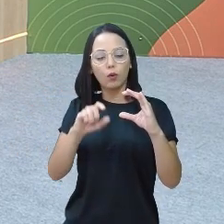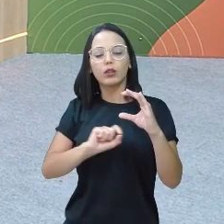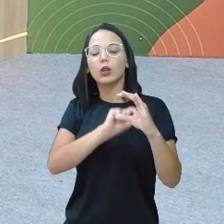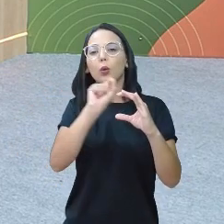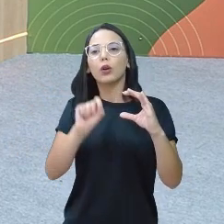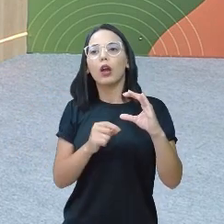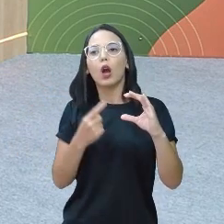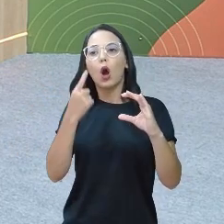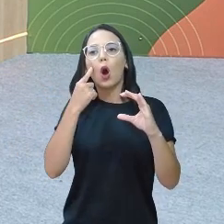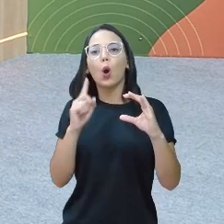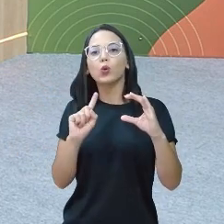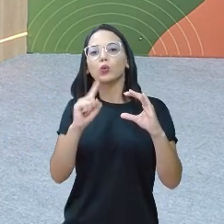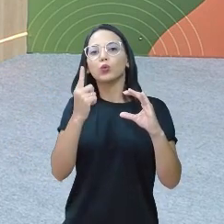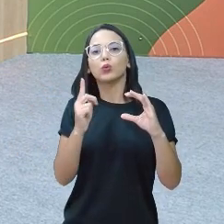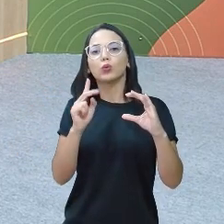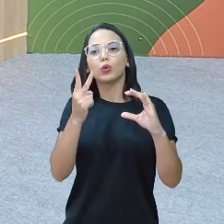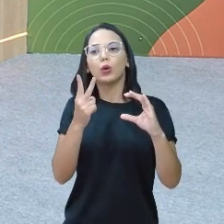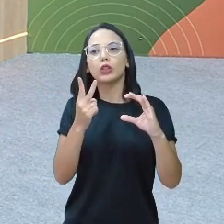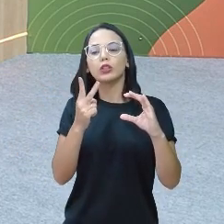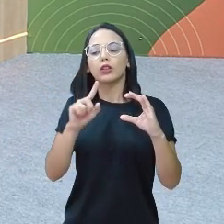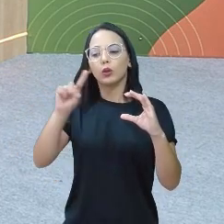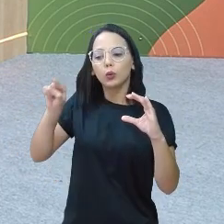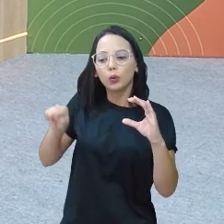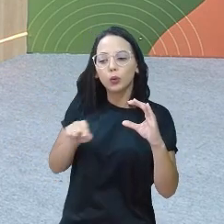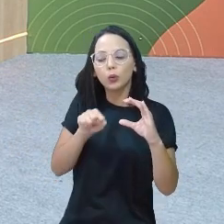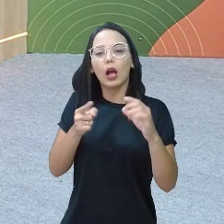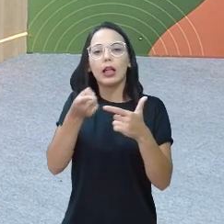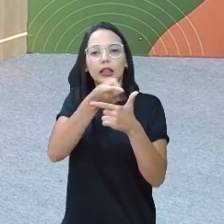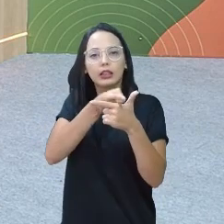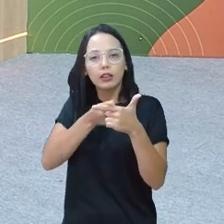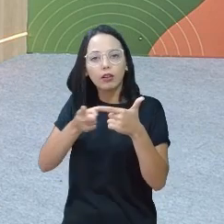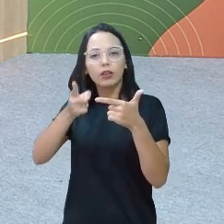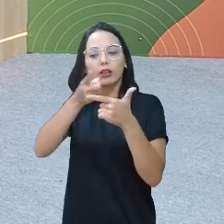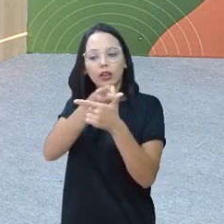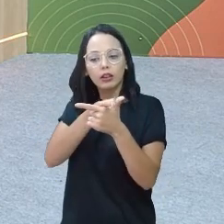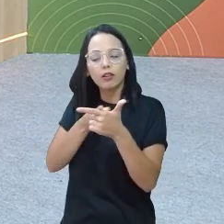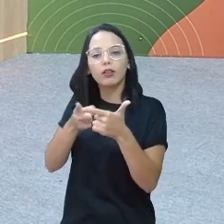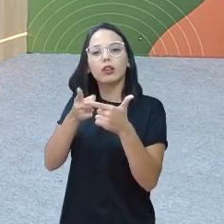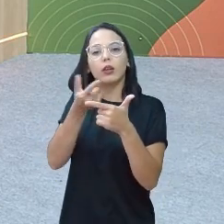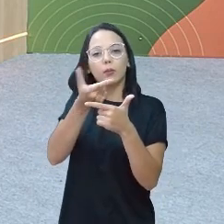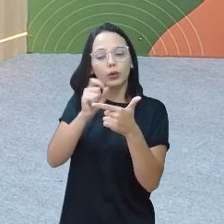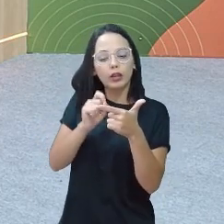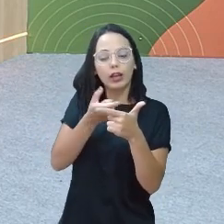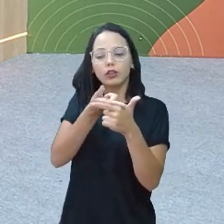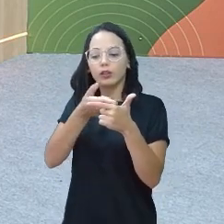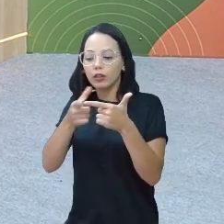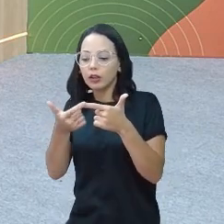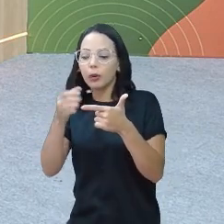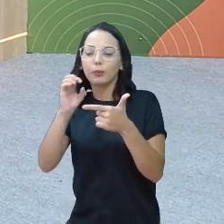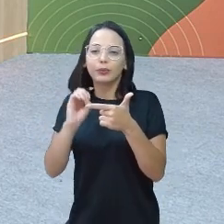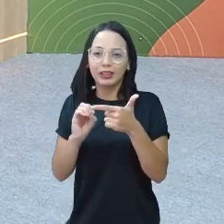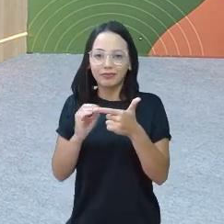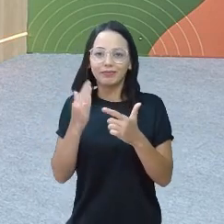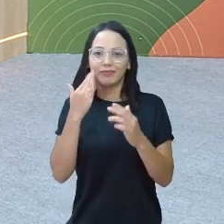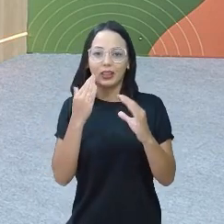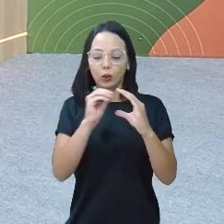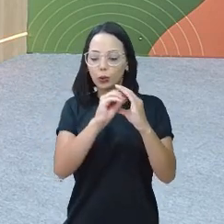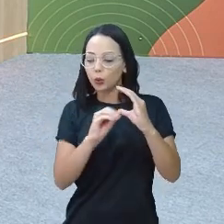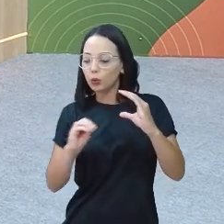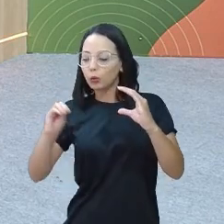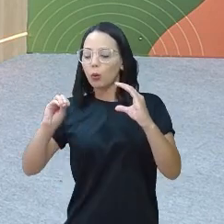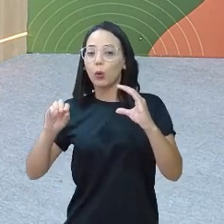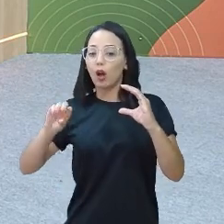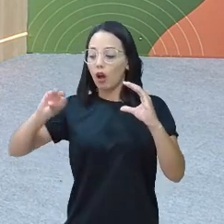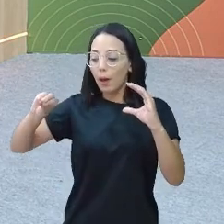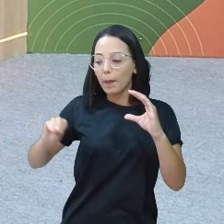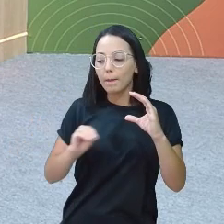2 movimentos. 1, 2. Então, eu vou dividir 2 vezes por 10. Então, a gente percebe essa relação